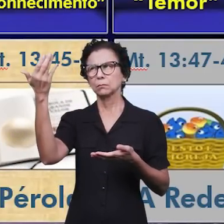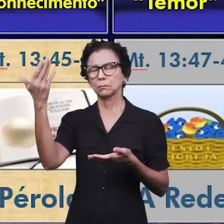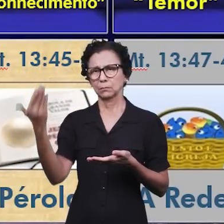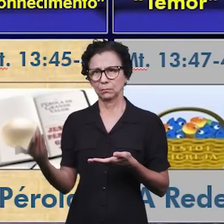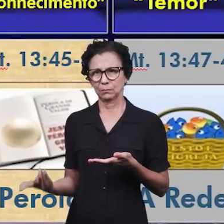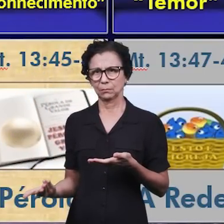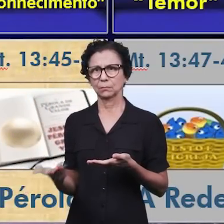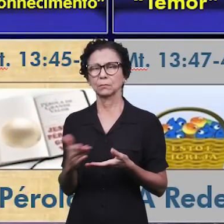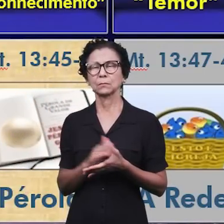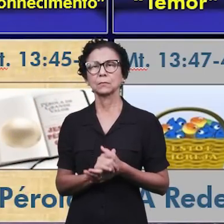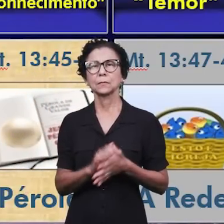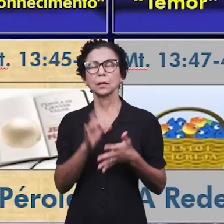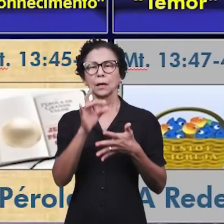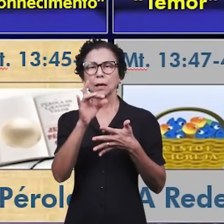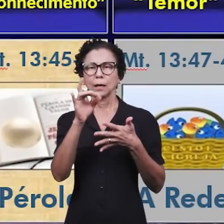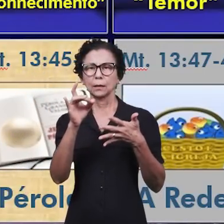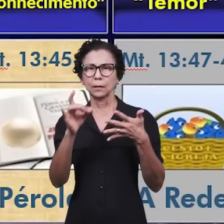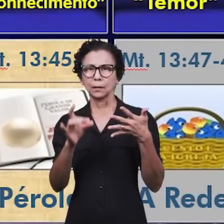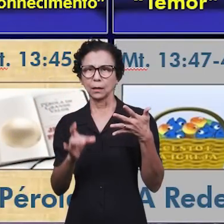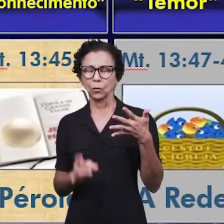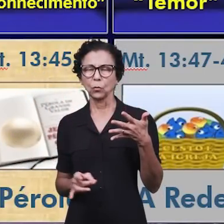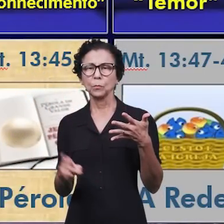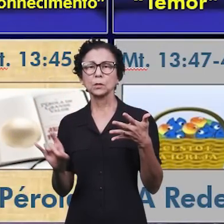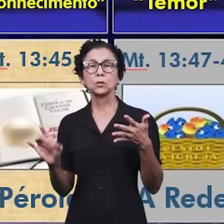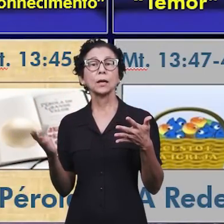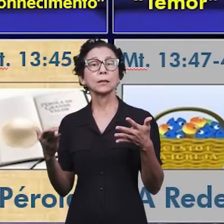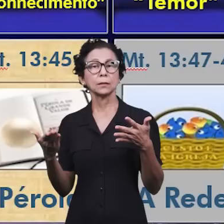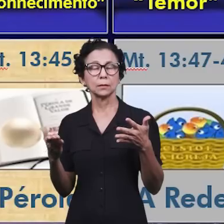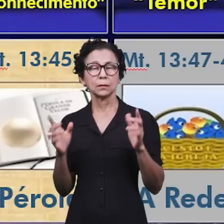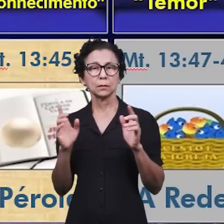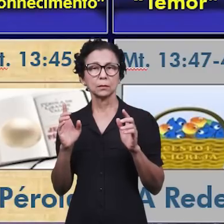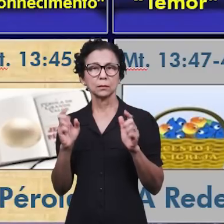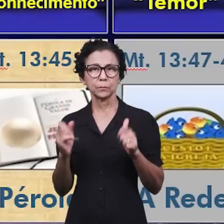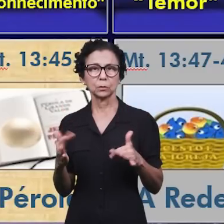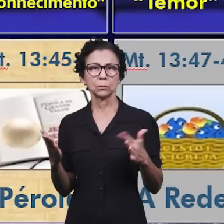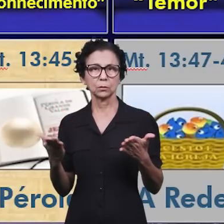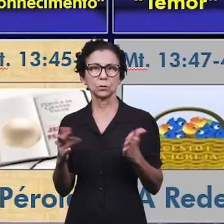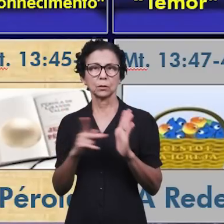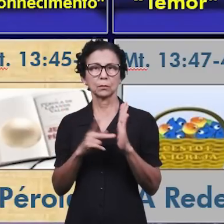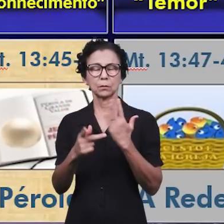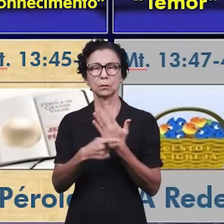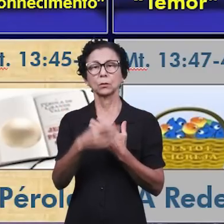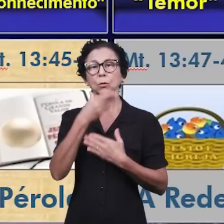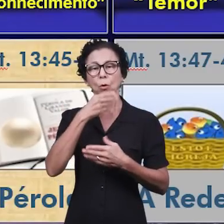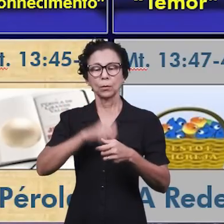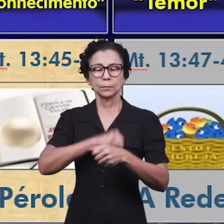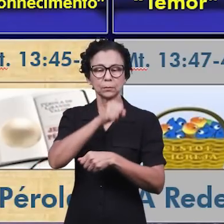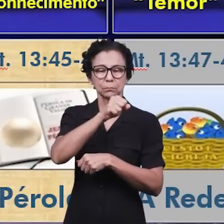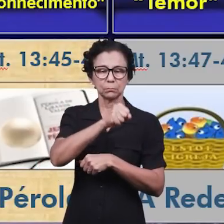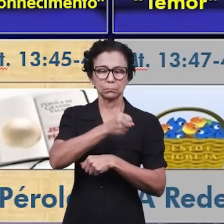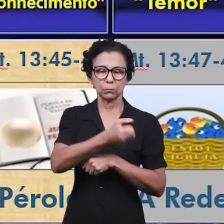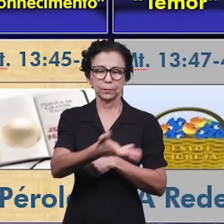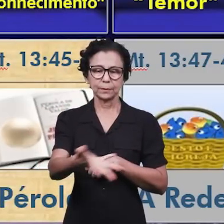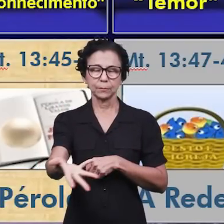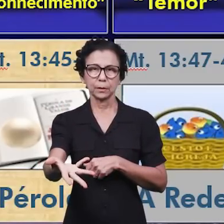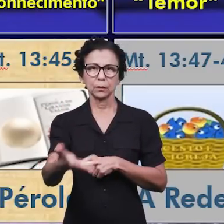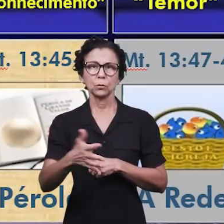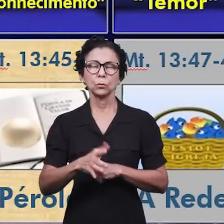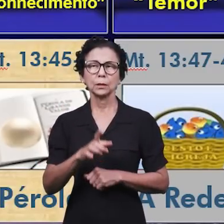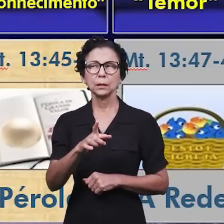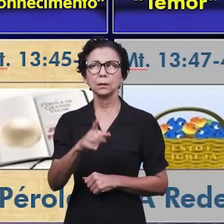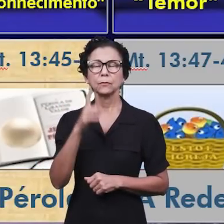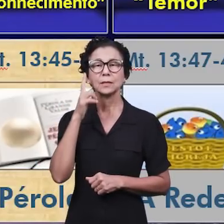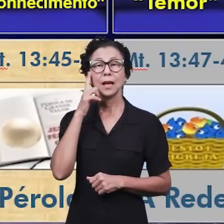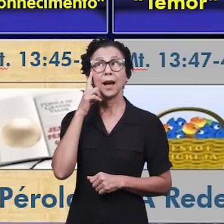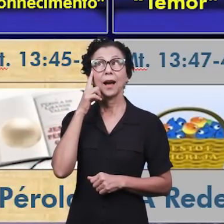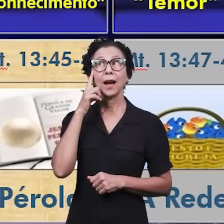Senhor, Mateus 13, 1 a 8, que é a parábola do semeador, que já foi feita menção dessa parábola aqui. E isso te dá